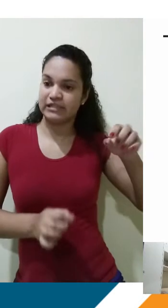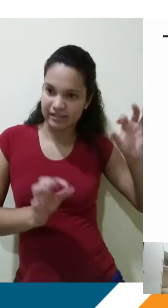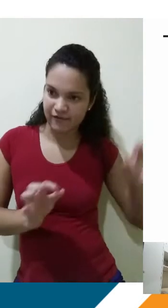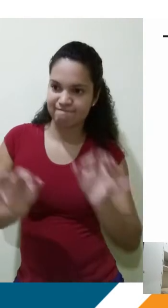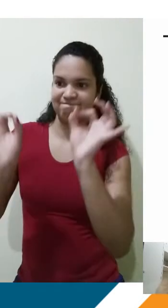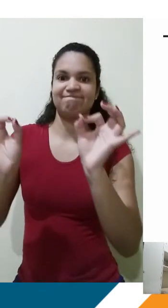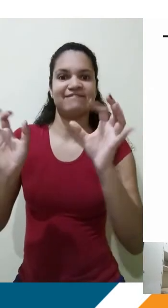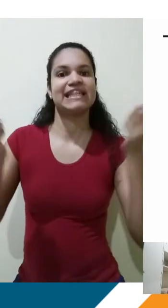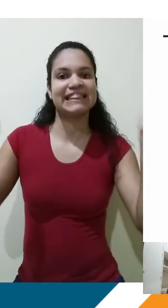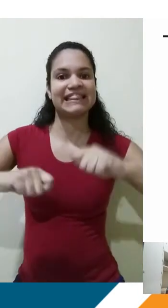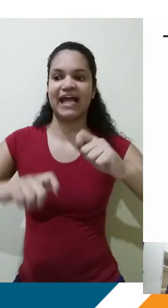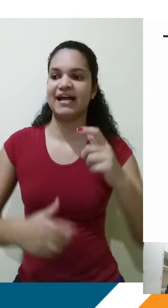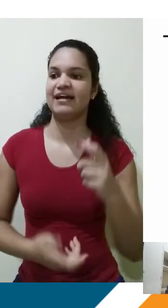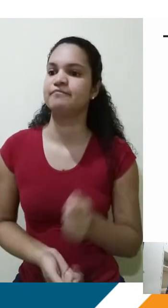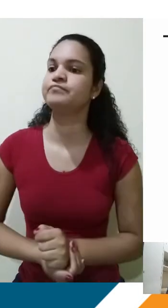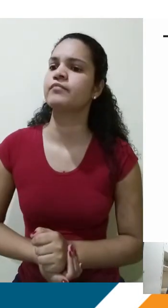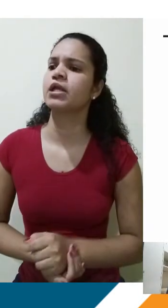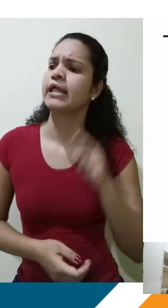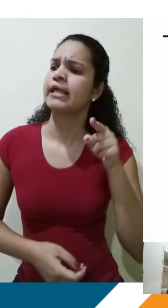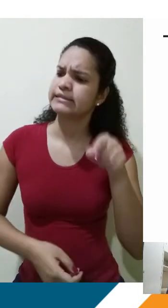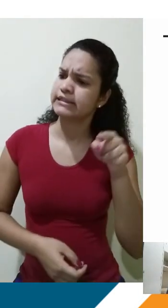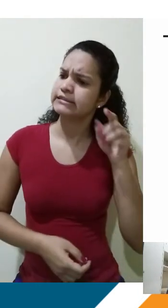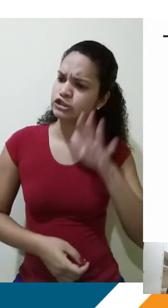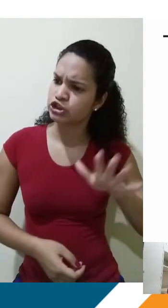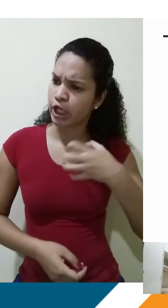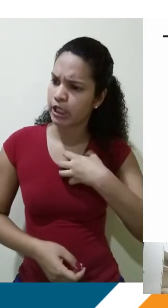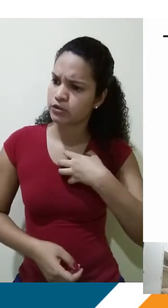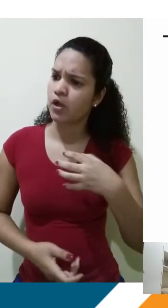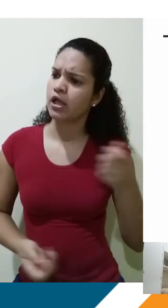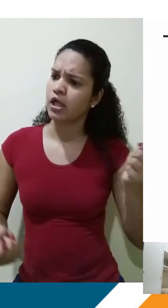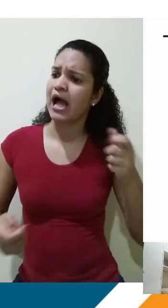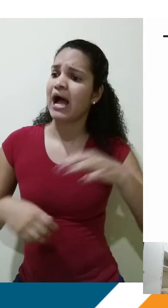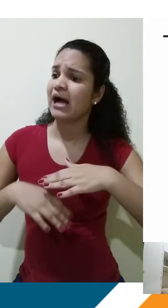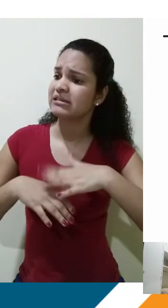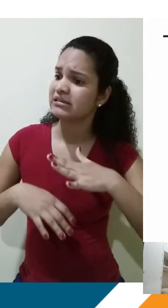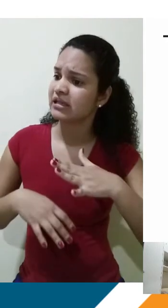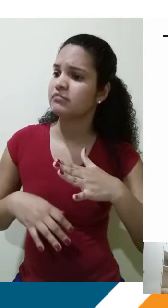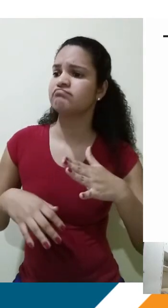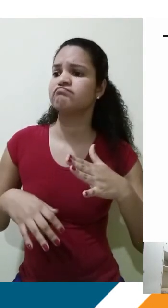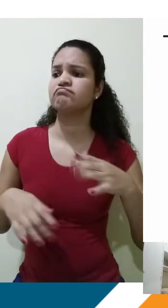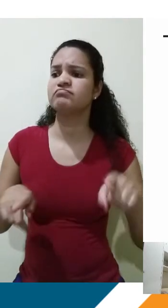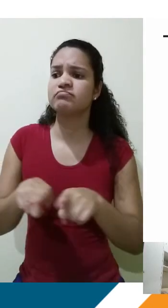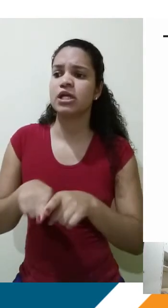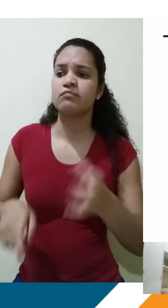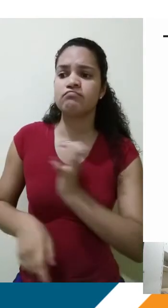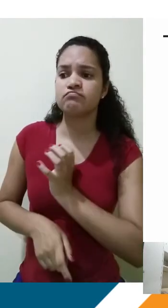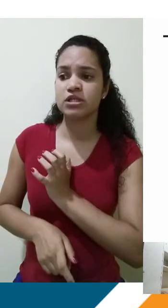Dessa forma, até os mais ricos, que têm condições de manter a mesa sempre abastecida, não são capazes de ter uma alimentação